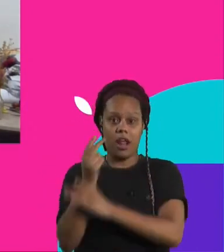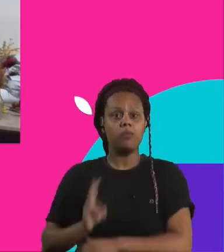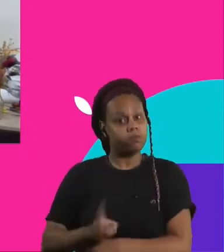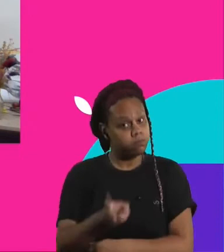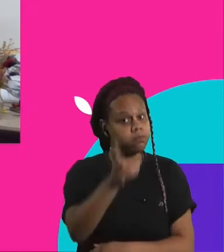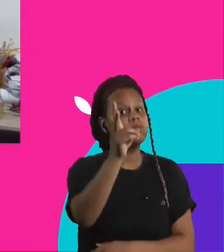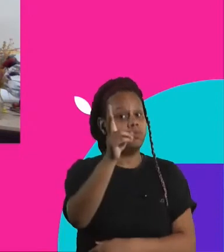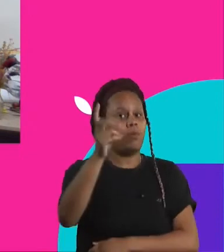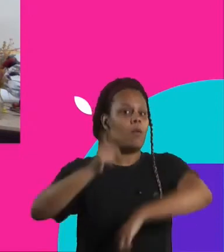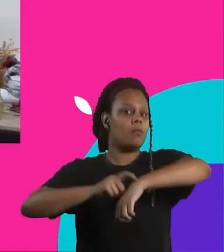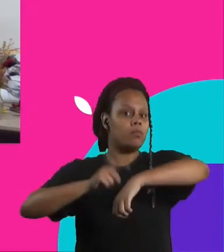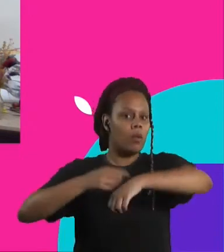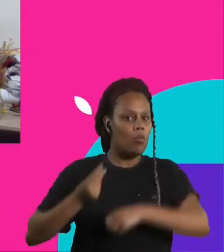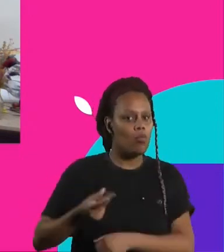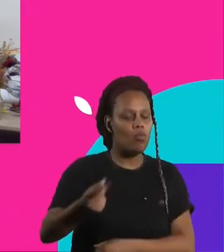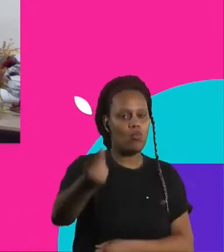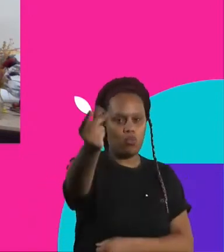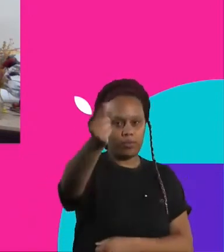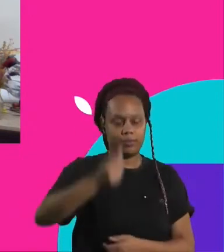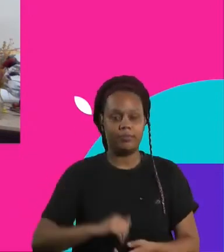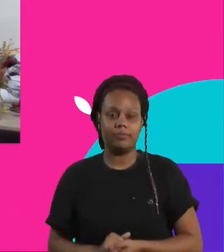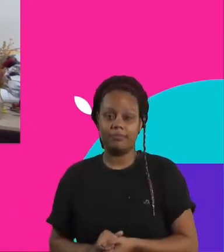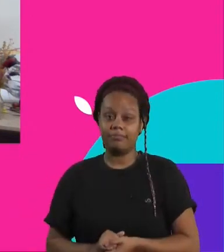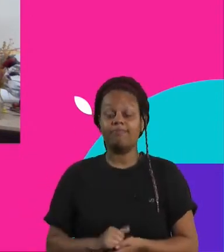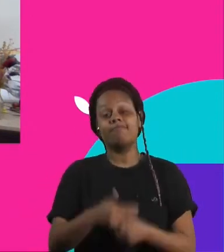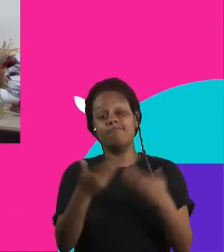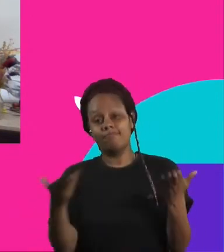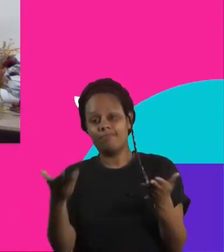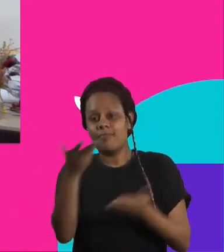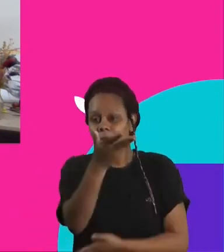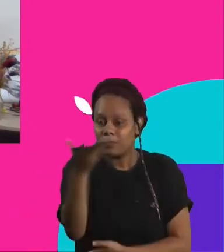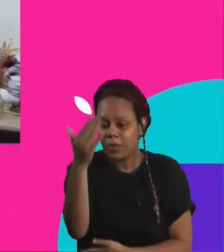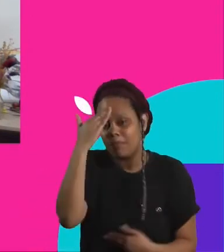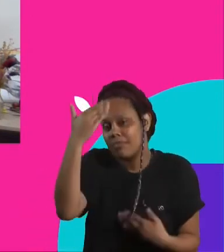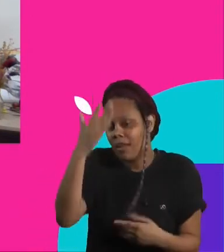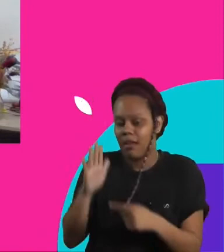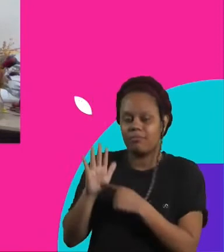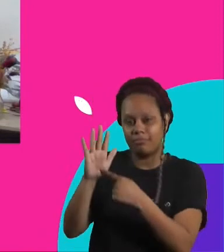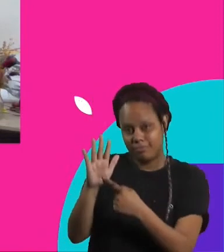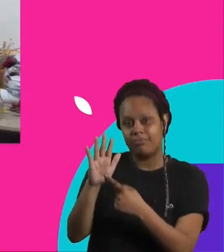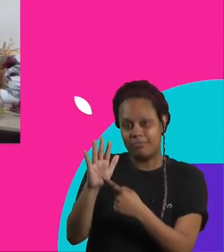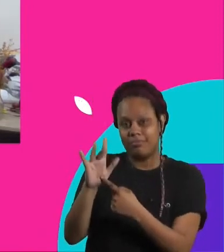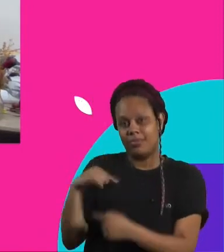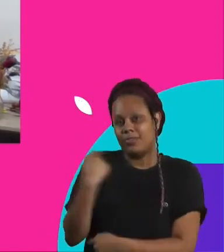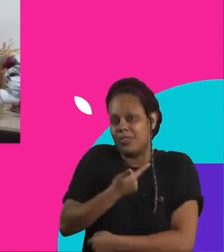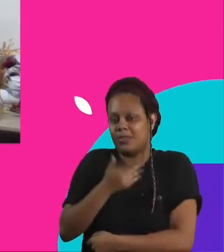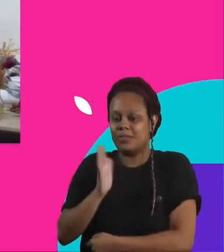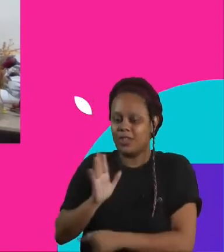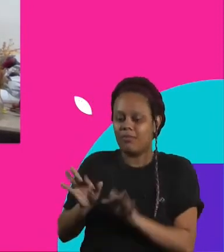também por mais tempo. E, pessoal, obrigado pela apresentação de vocês. A gente está se encaminhando